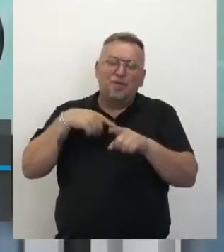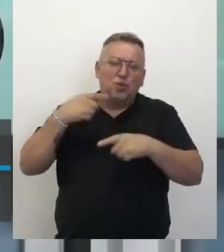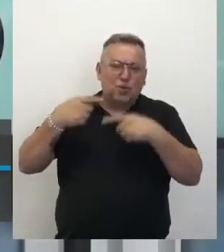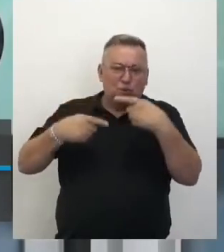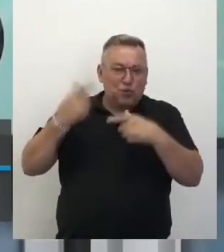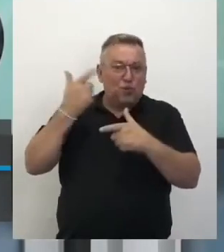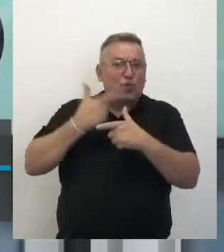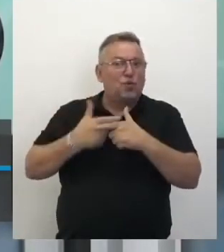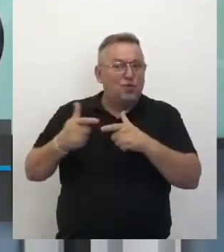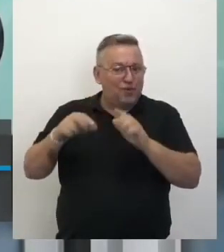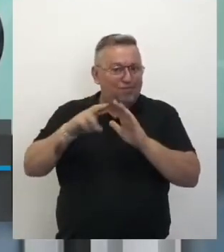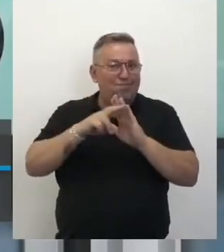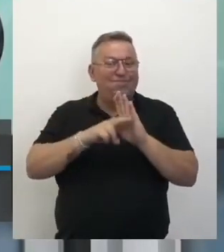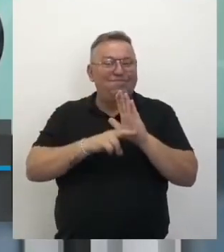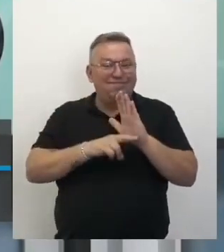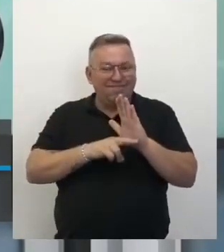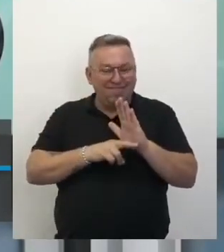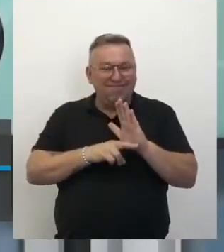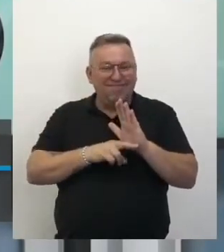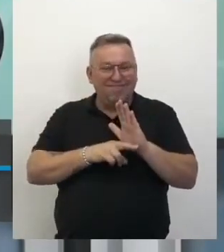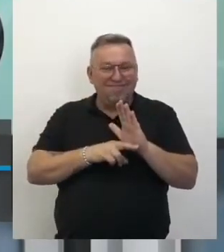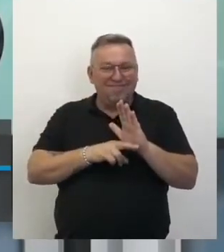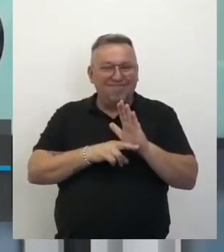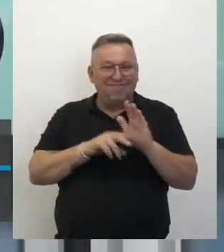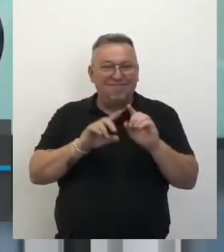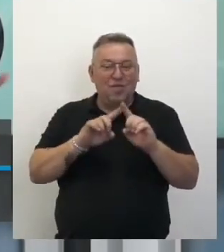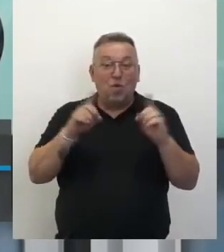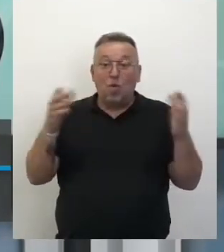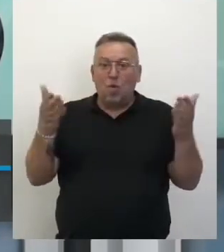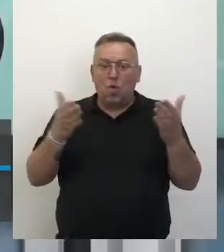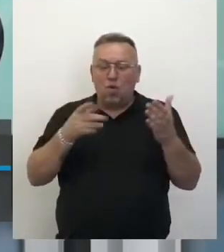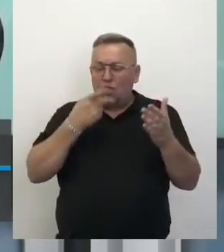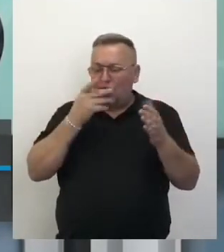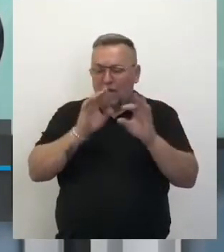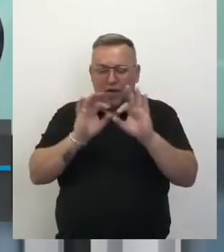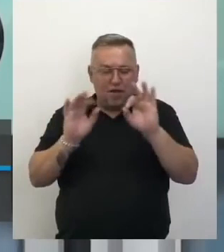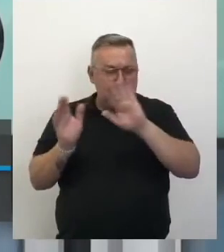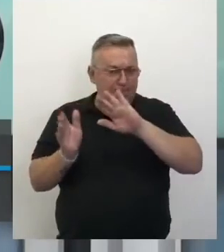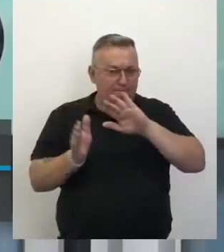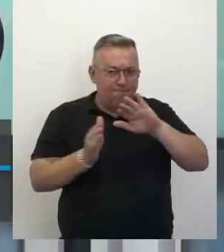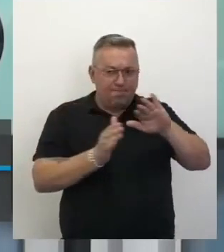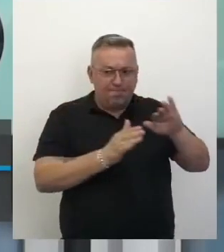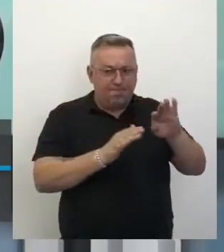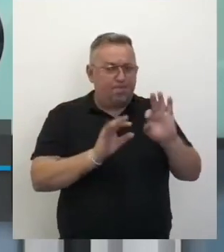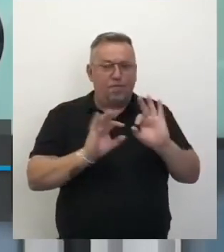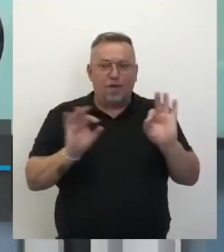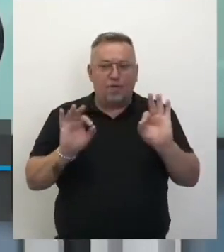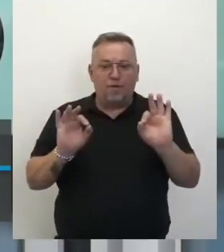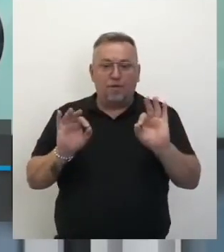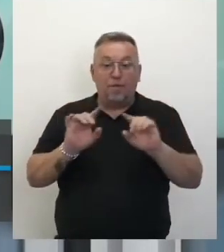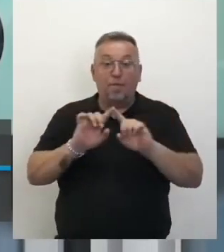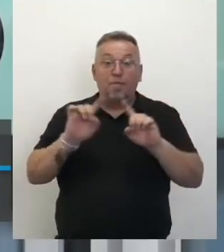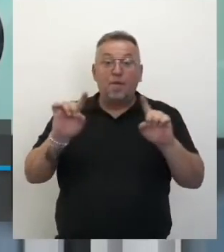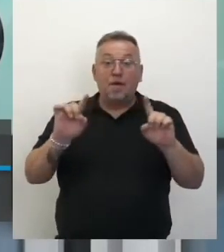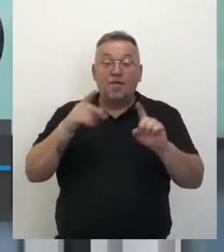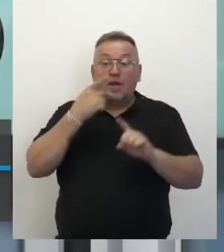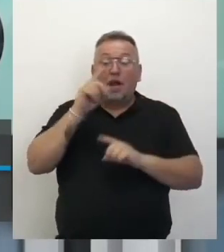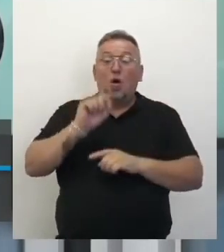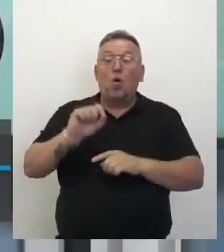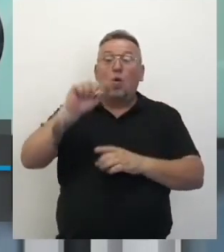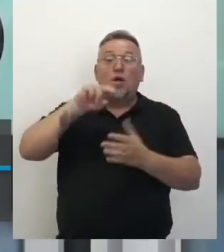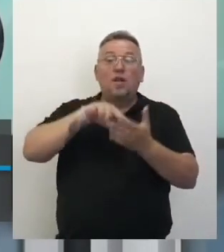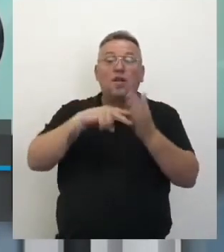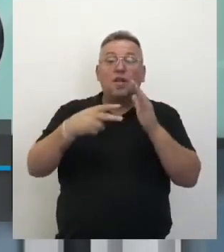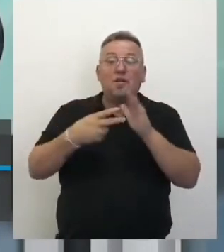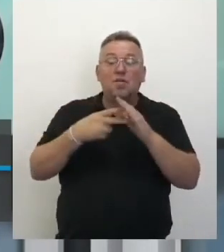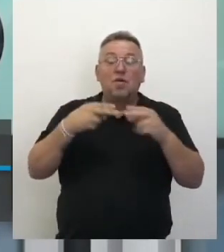discussões sobre essa regra, né, de como a gente chega. Hoje nós não vamos fazer a discussão de como fazer o arredondamento, mas sim do que é